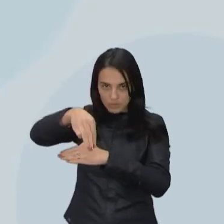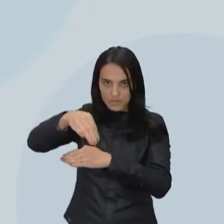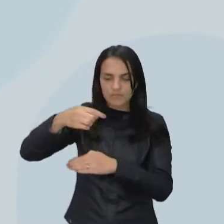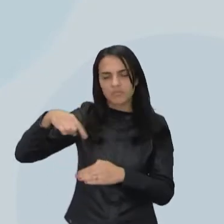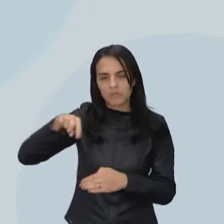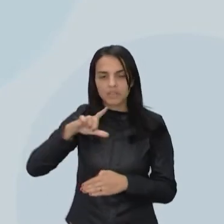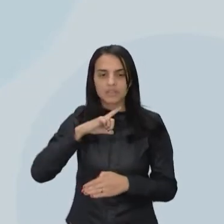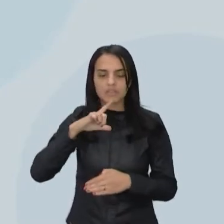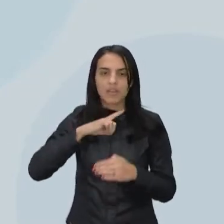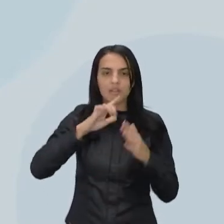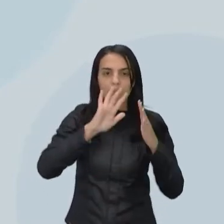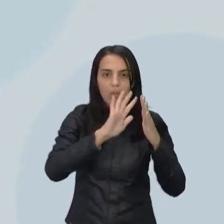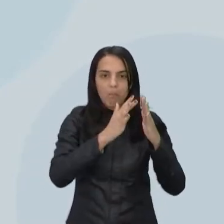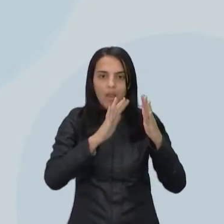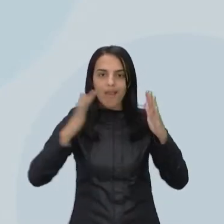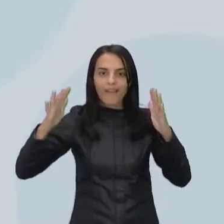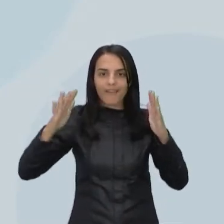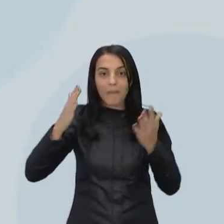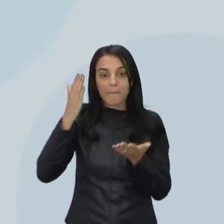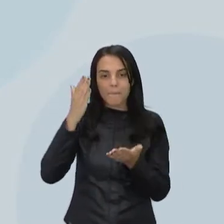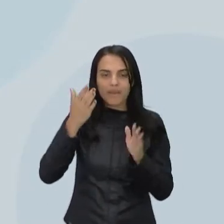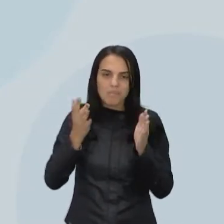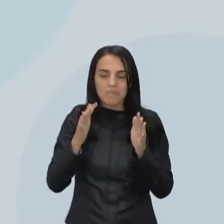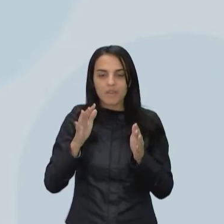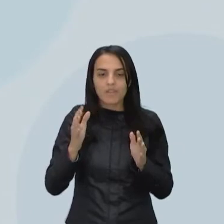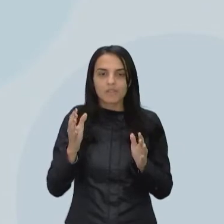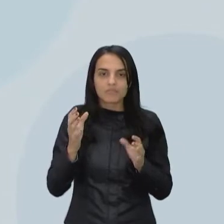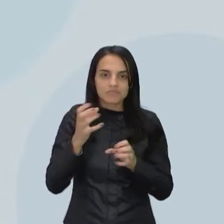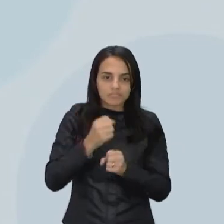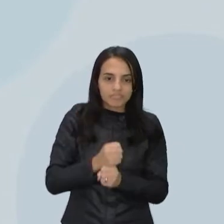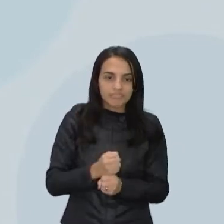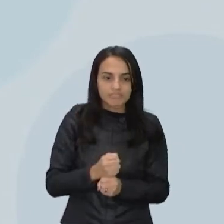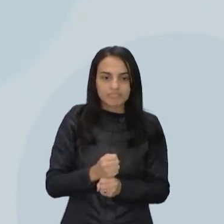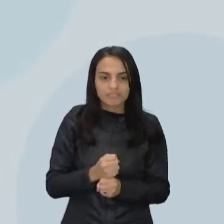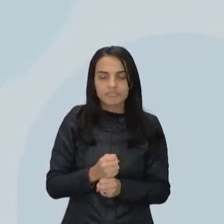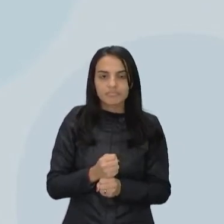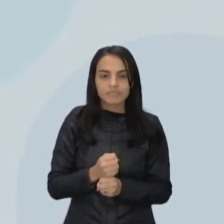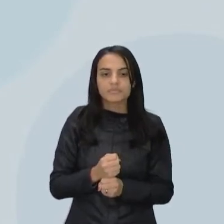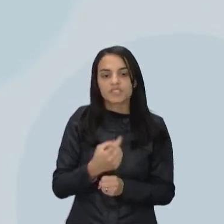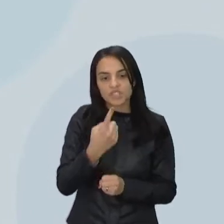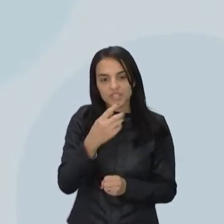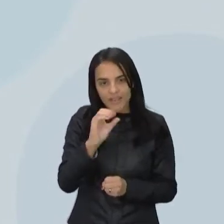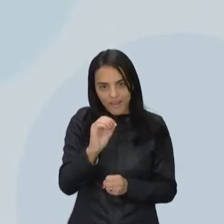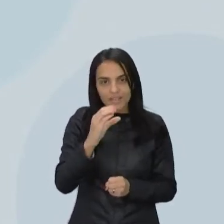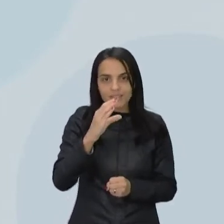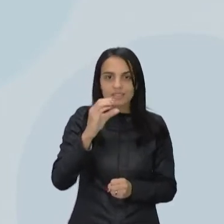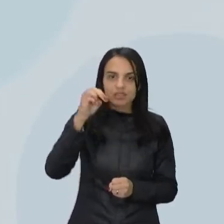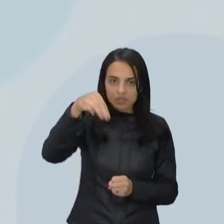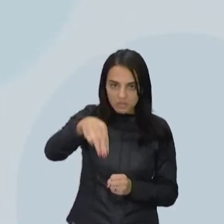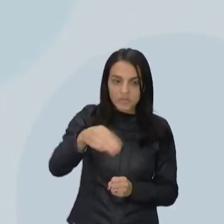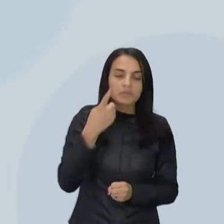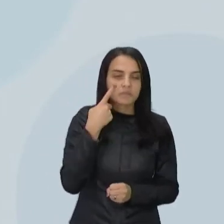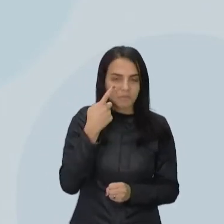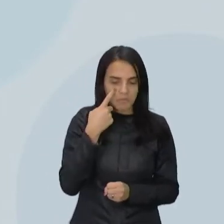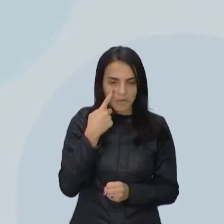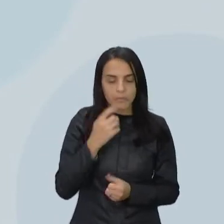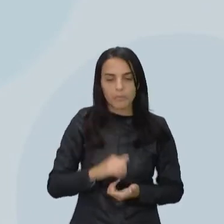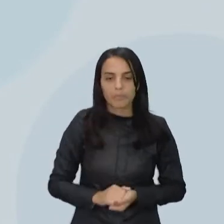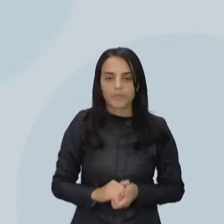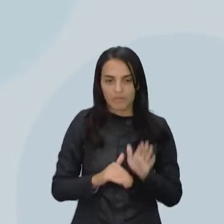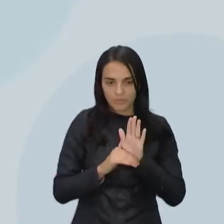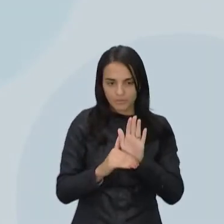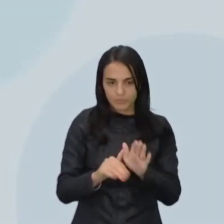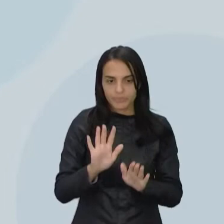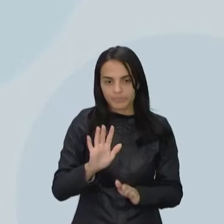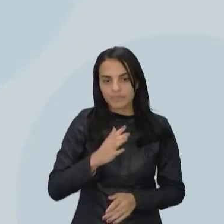diâmetro assim, o raio é a metade, né? E aí o raio, sendo metade de 10 centímetros, deixa eu dar uma mãozinha aqui já para você,